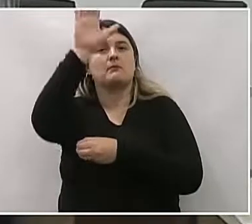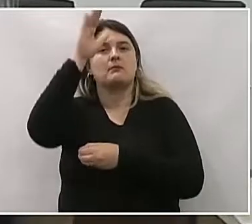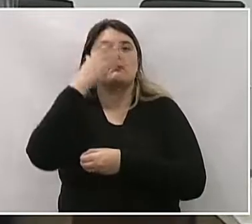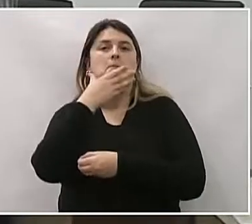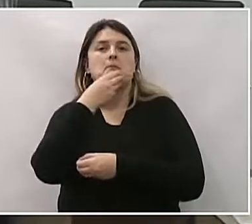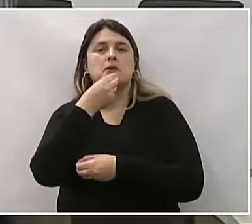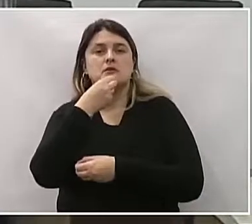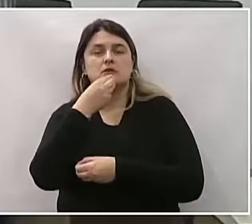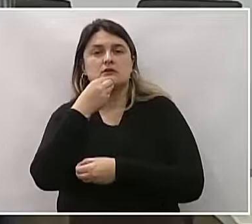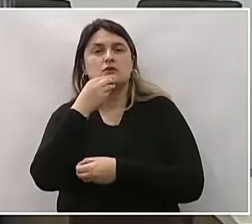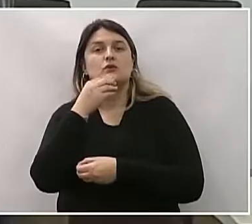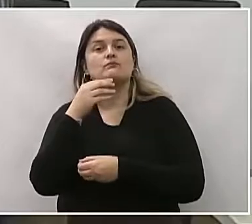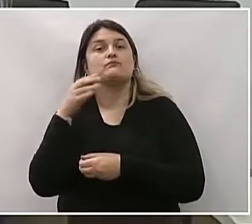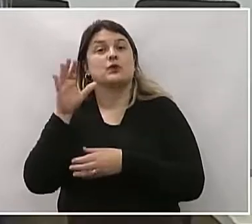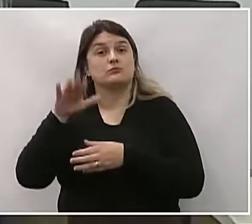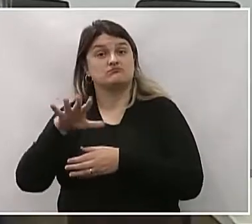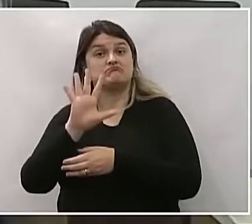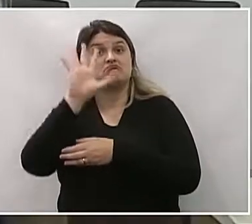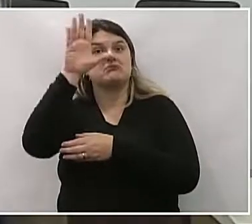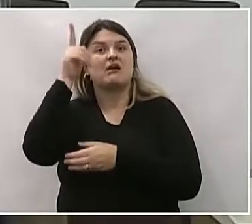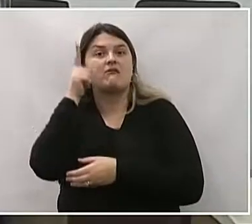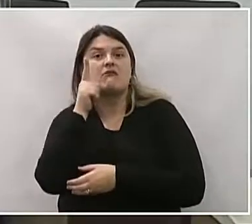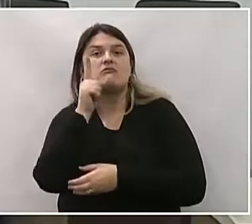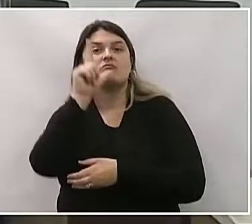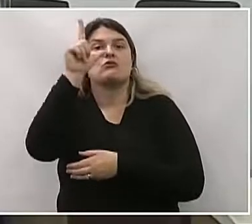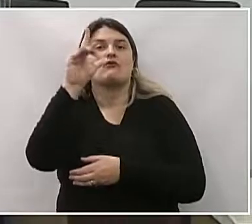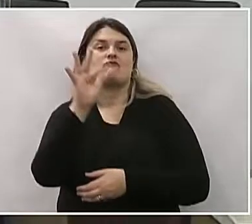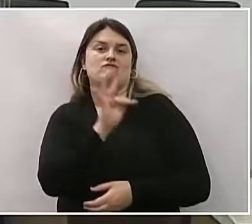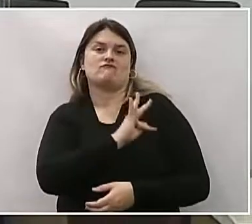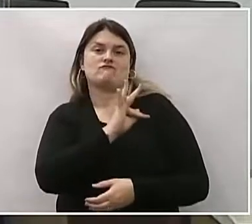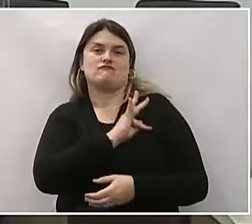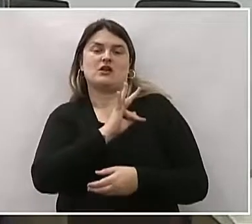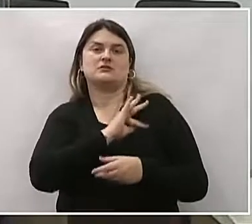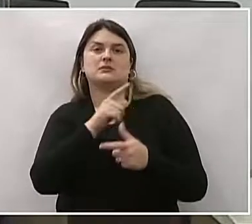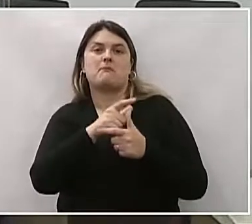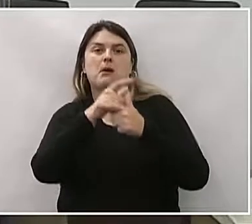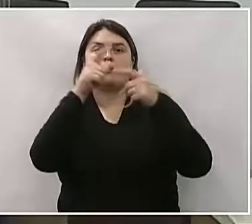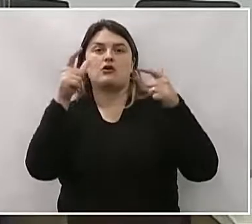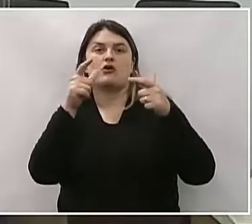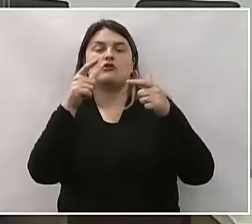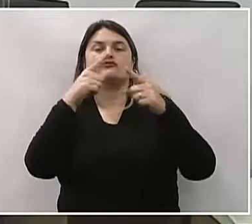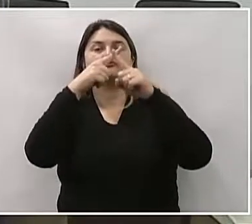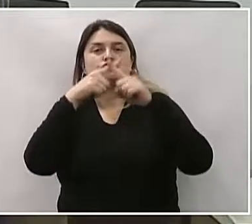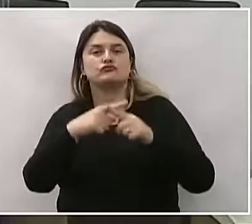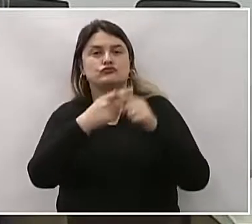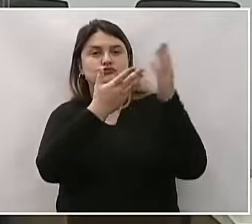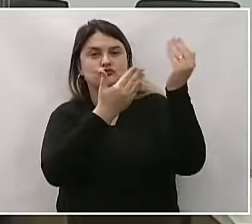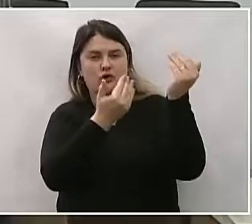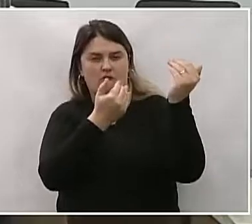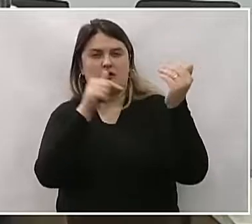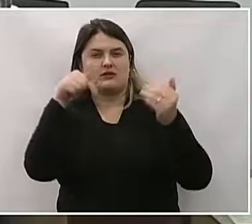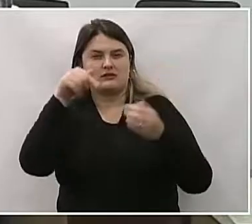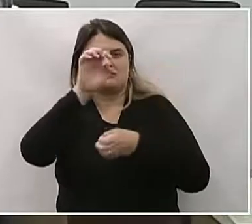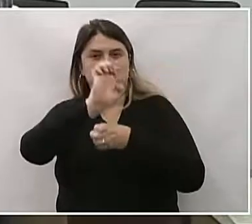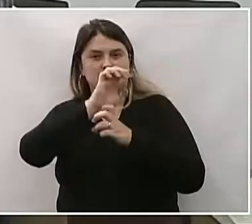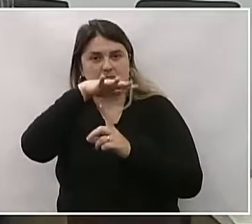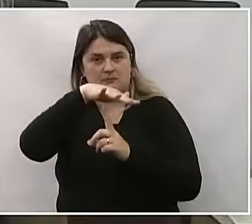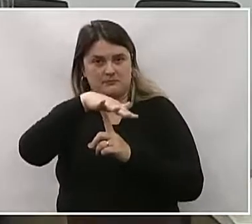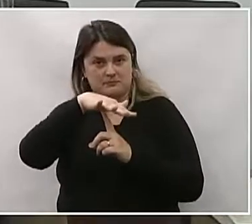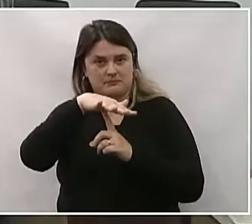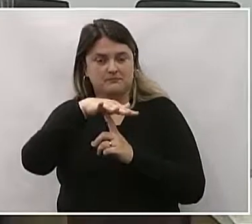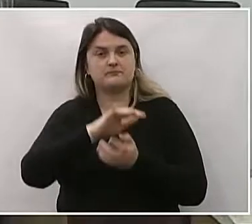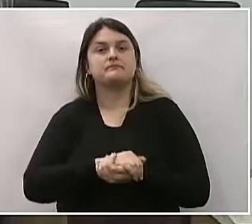masculino o qual foi campeão da fase macrorregional dos jogos da Juventude do Paraná e